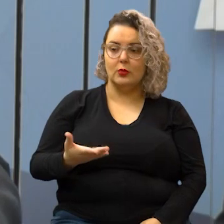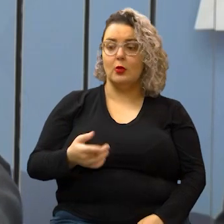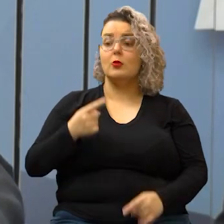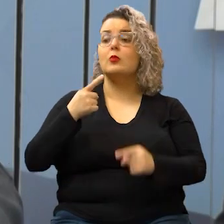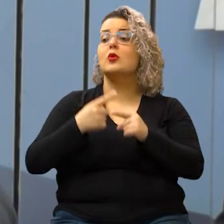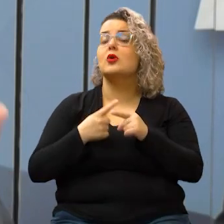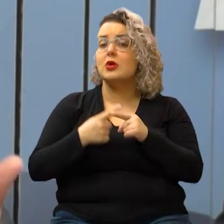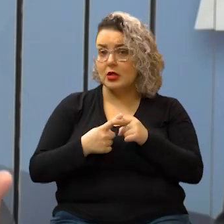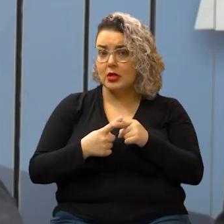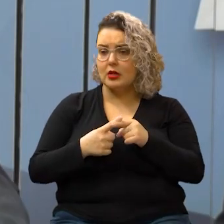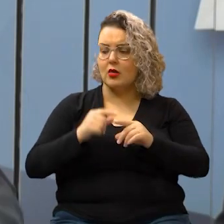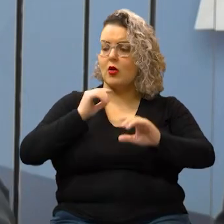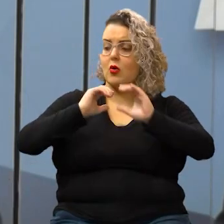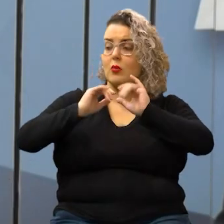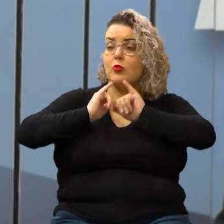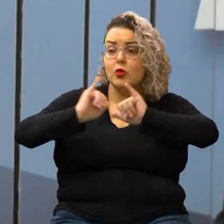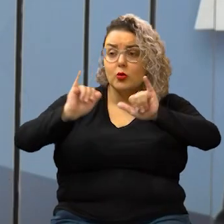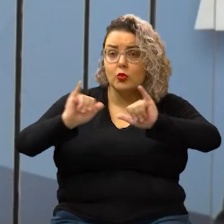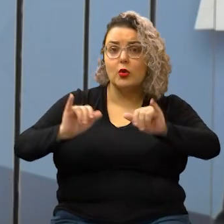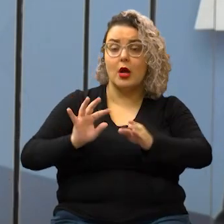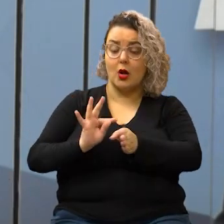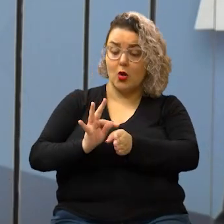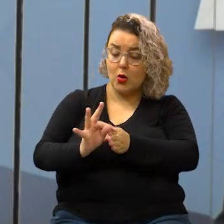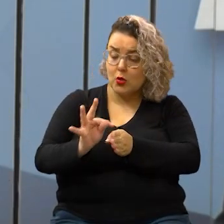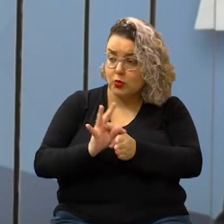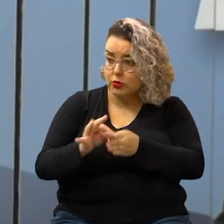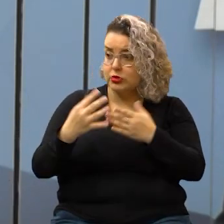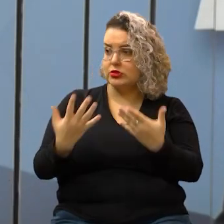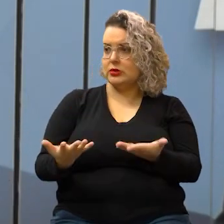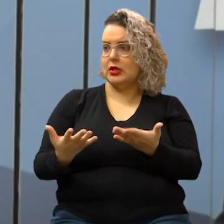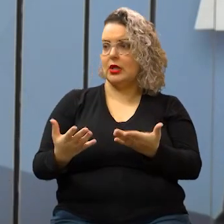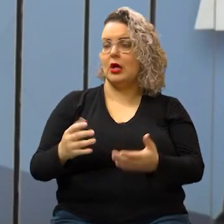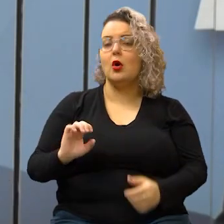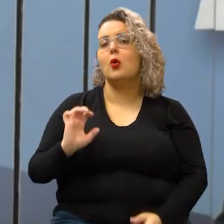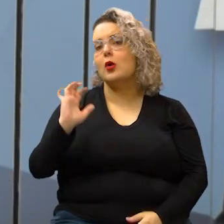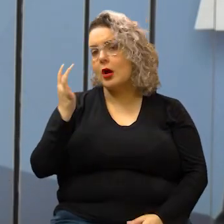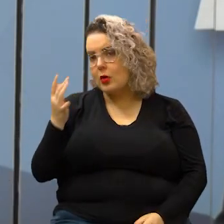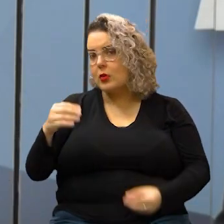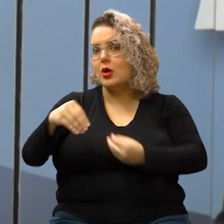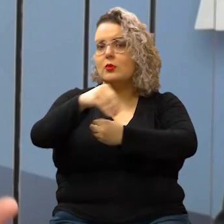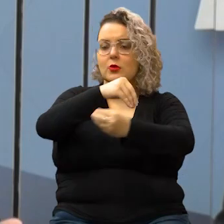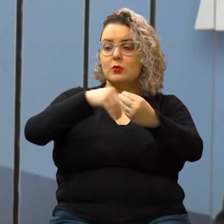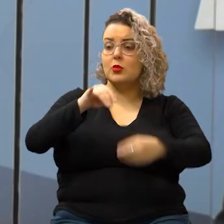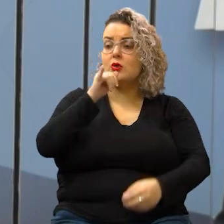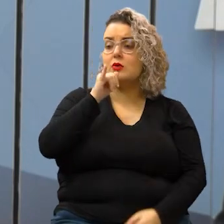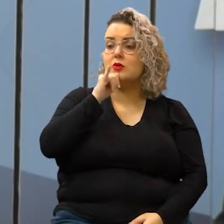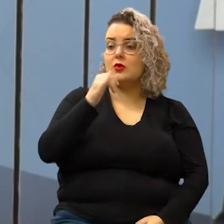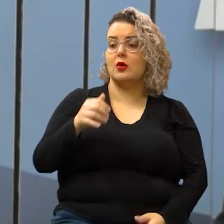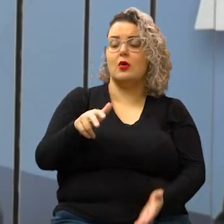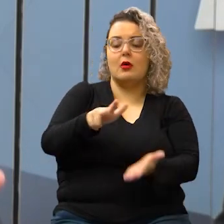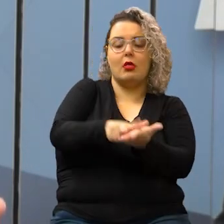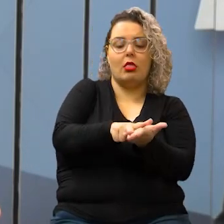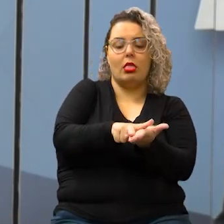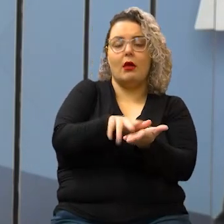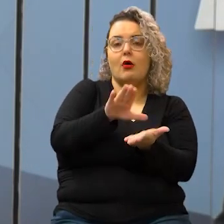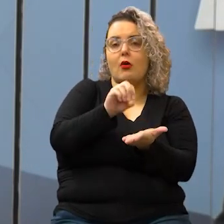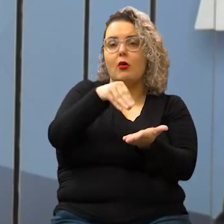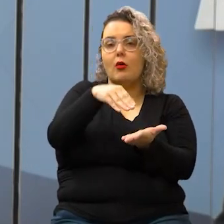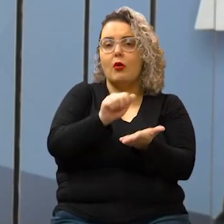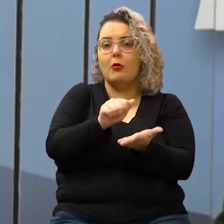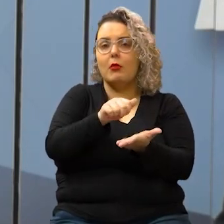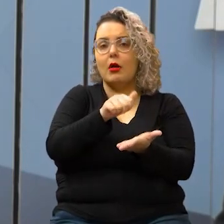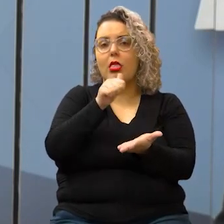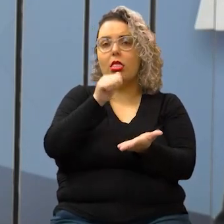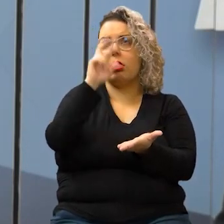que comuniquem ao Conselho Tutelar aquelas ocorrências envolvendo, por exemplo, coma alcoólico de adolescente,